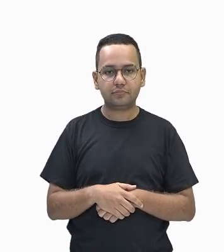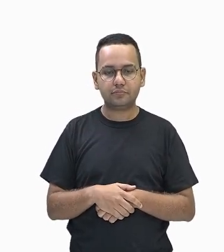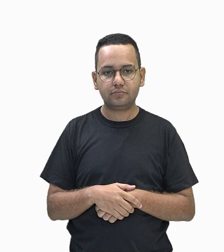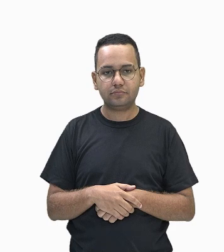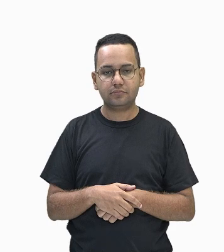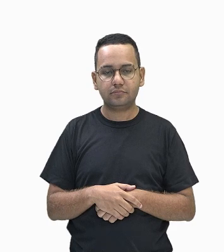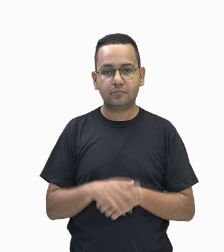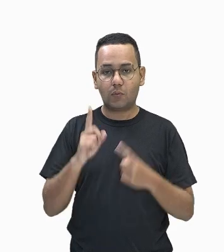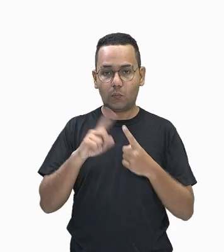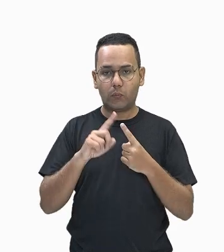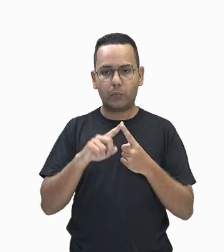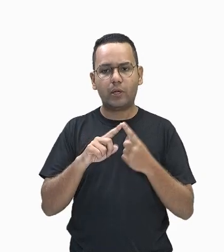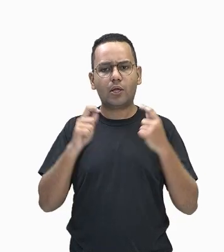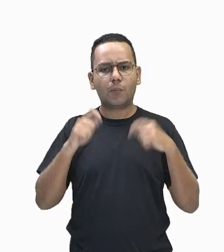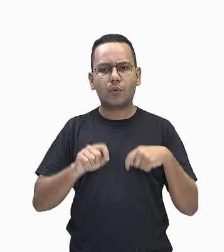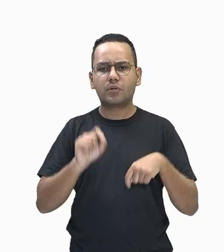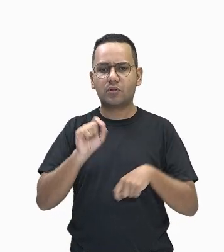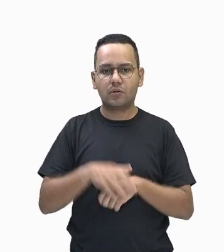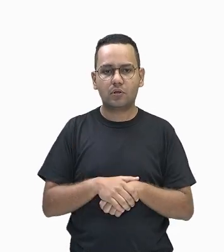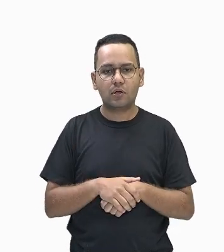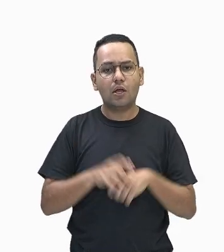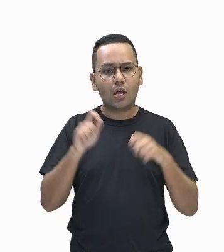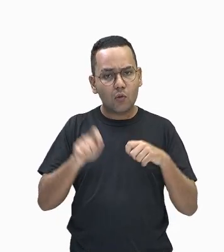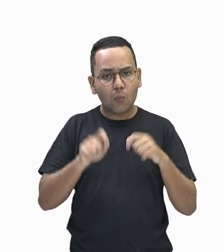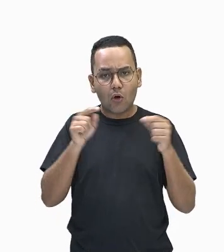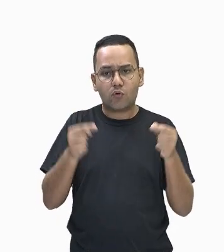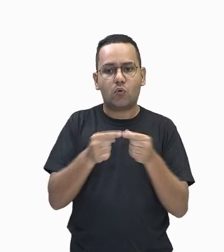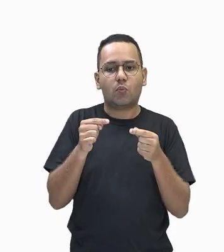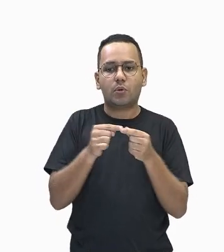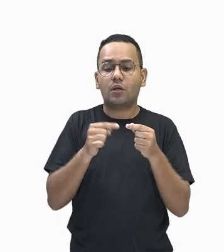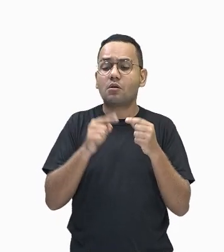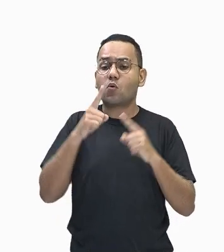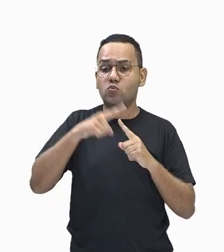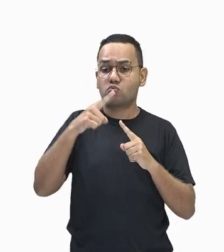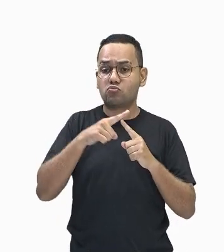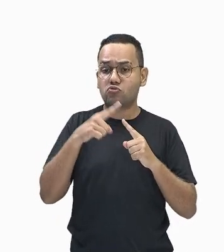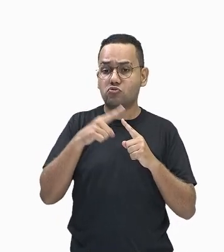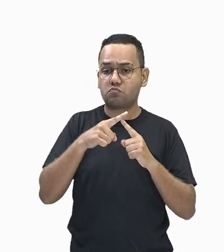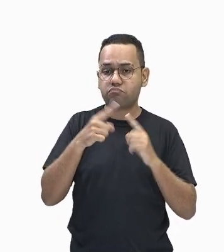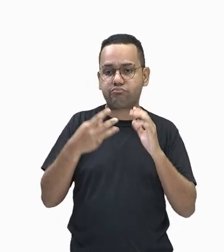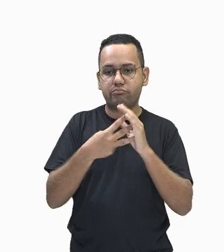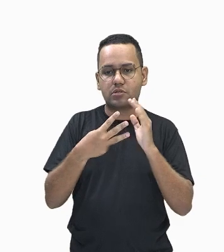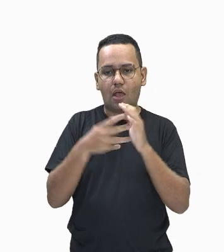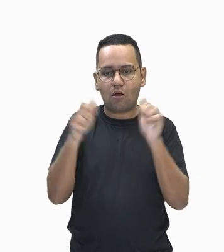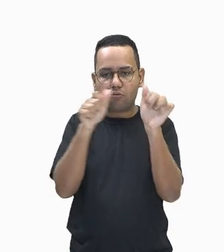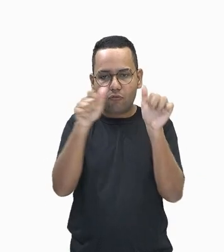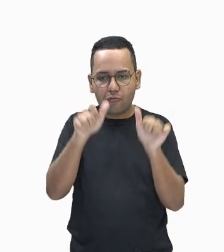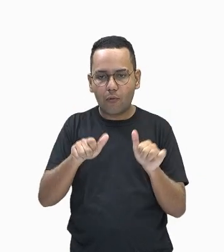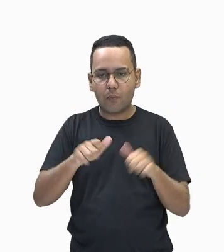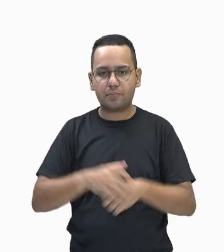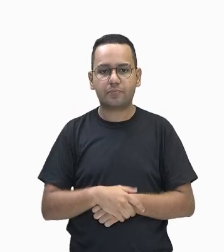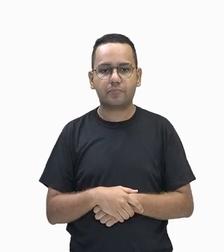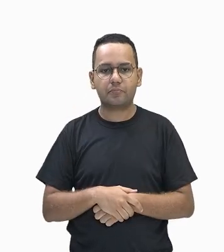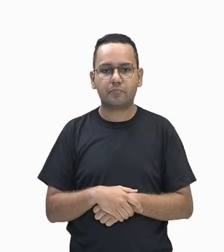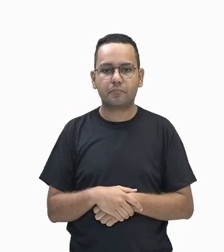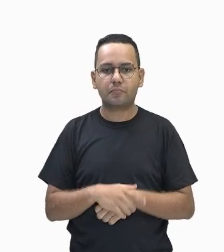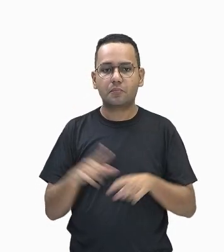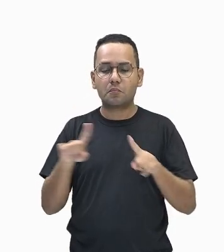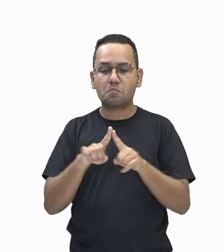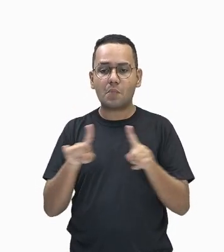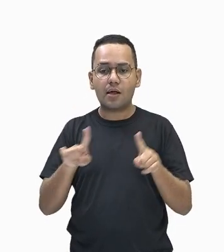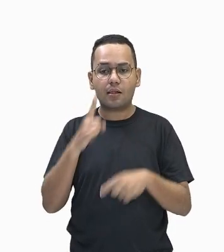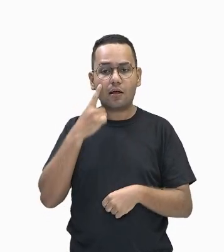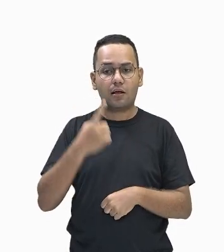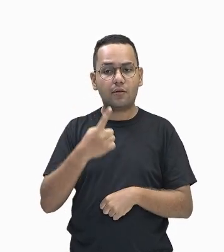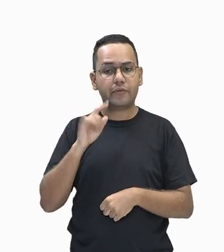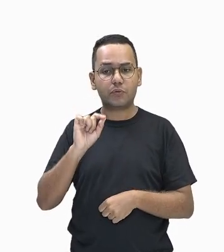classificado quanto ao formato das células. Tá? Para que vocês não confundam, essa primeira classificação que nós